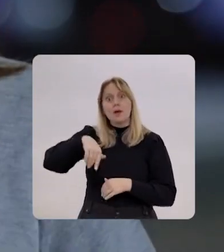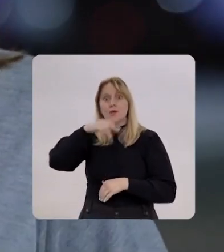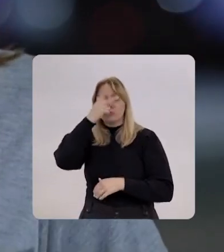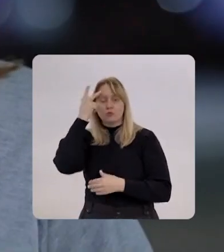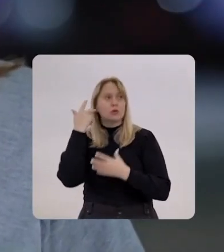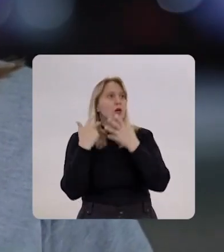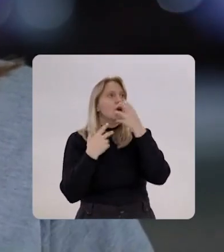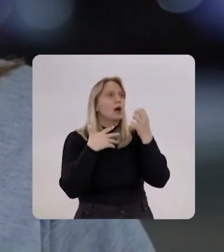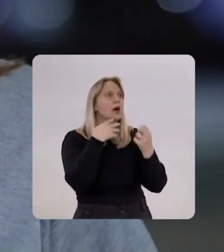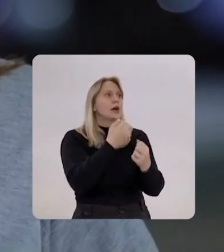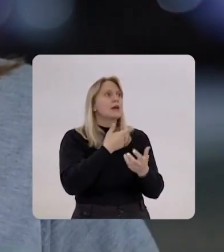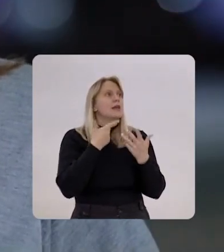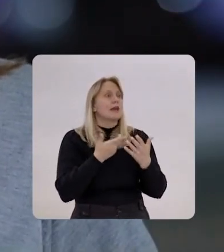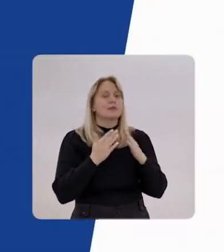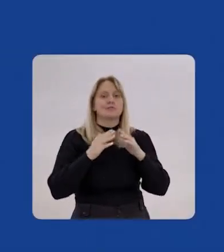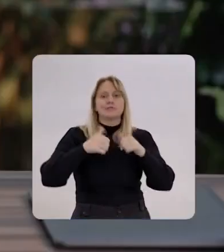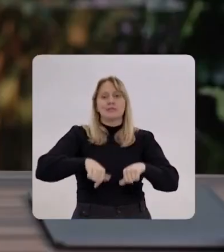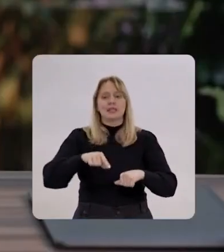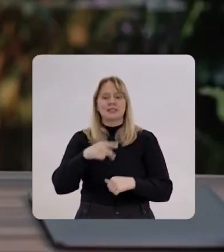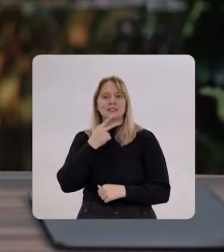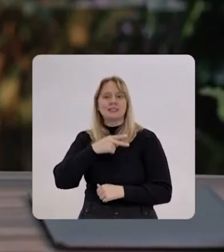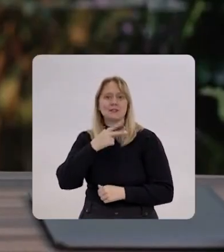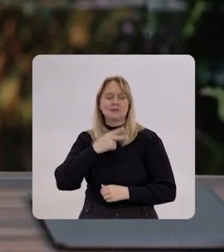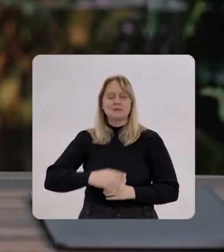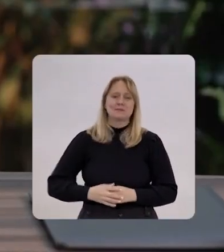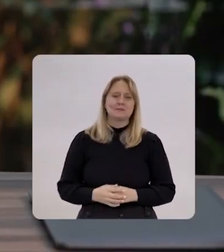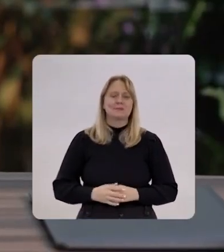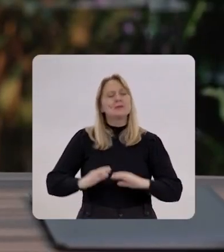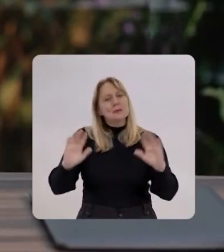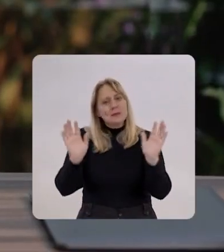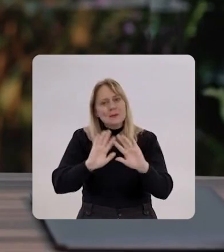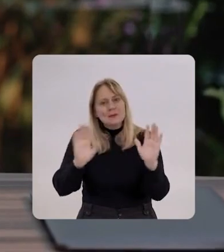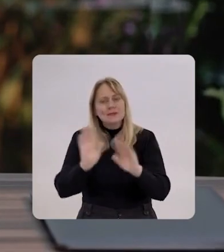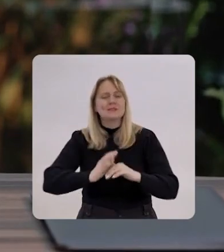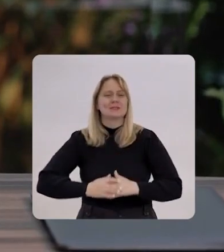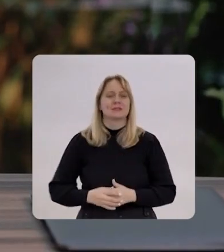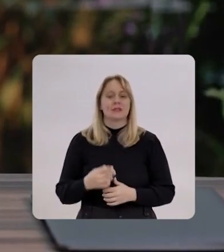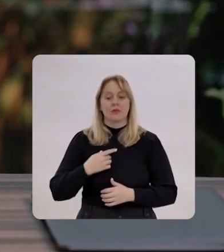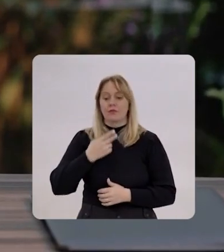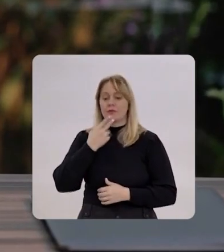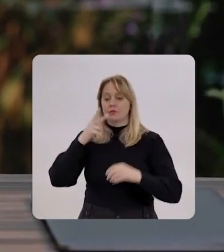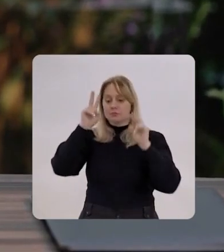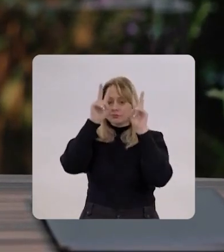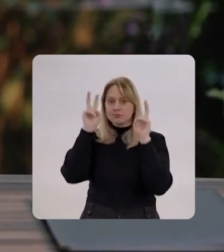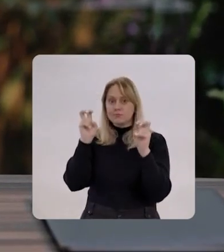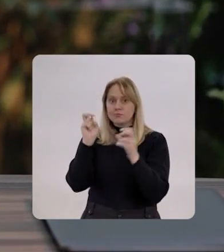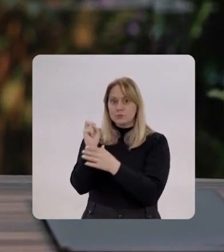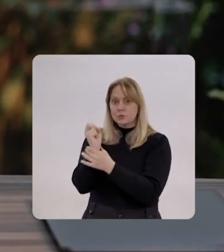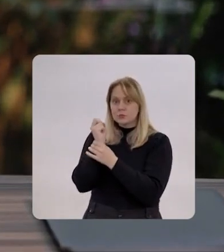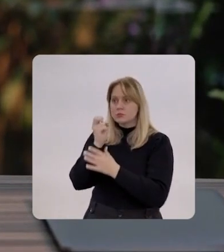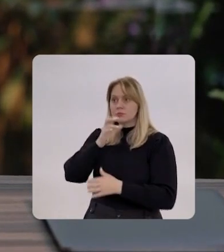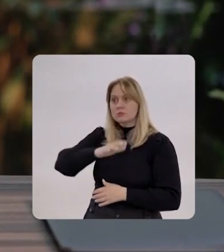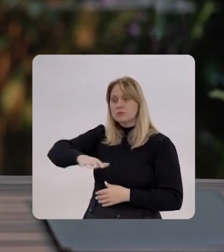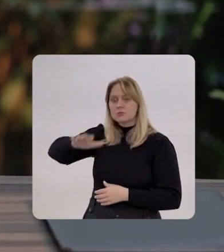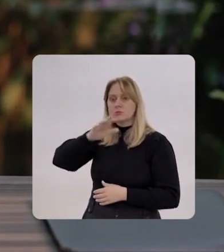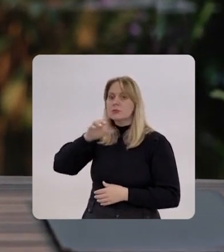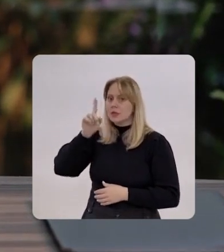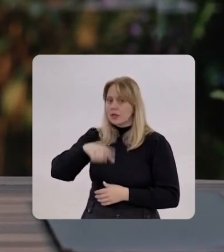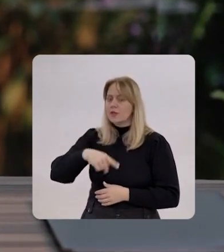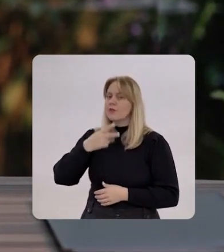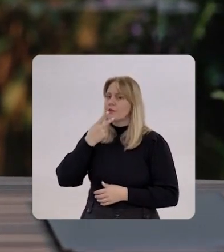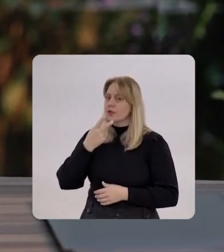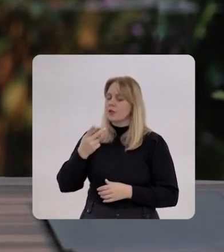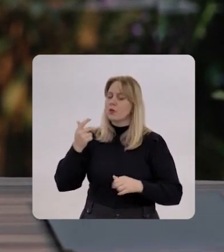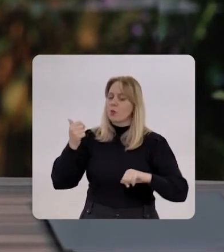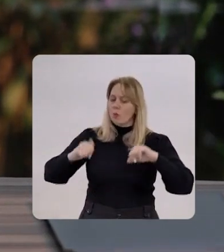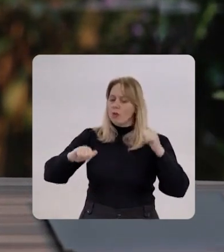e investidores. Olá! Falar sobre segurança pública é falar sobre